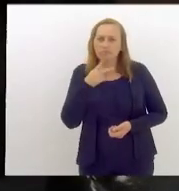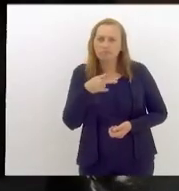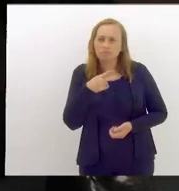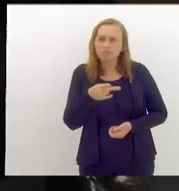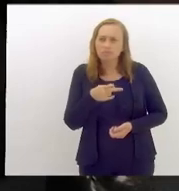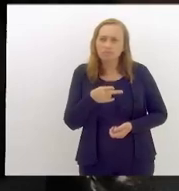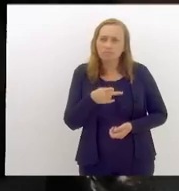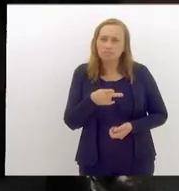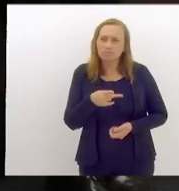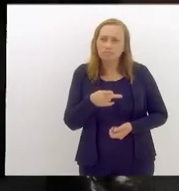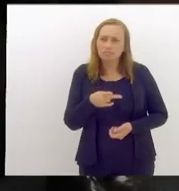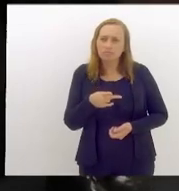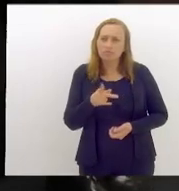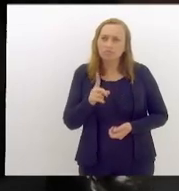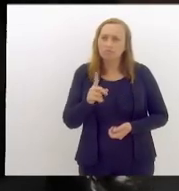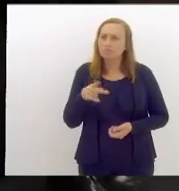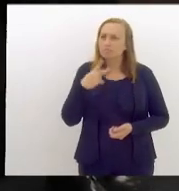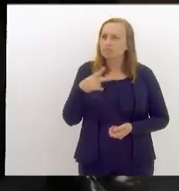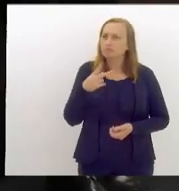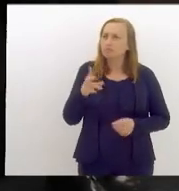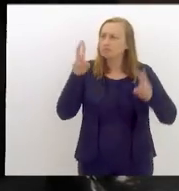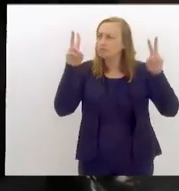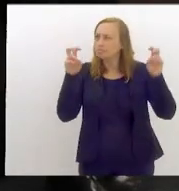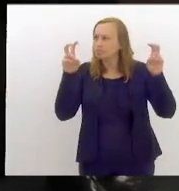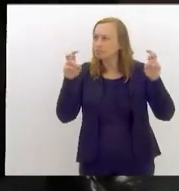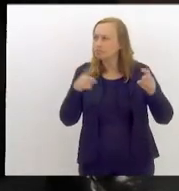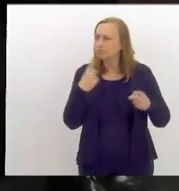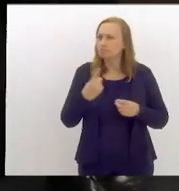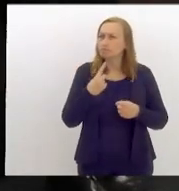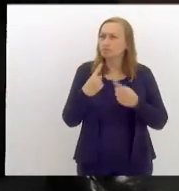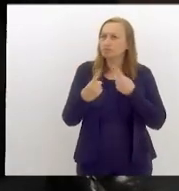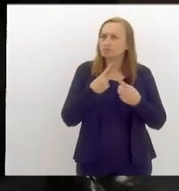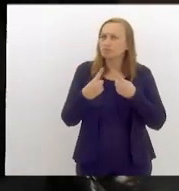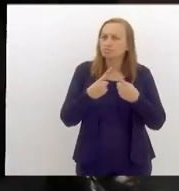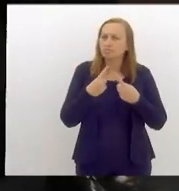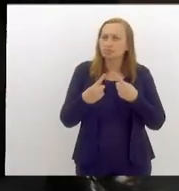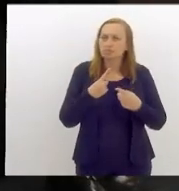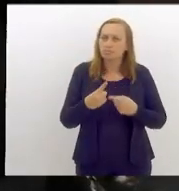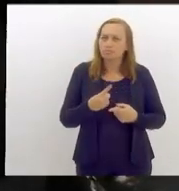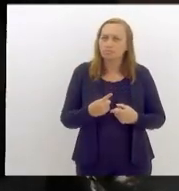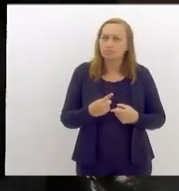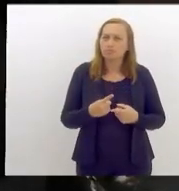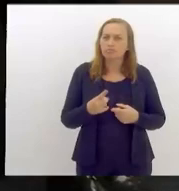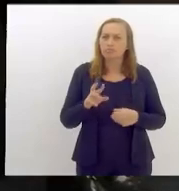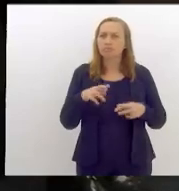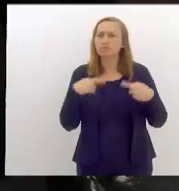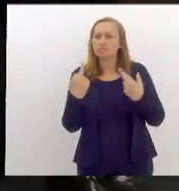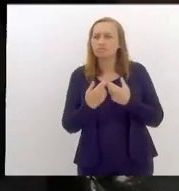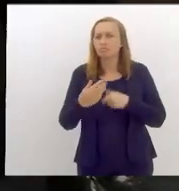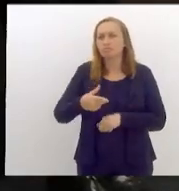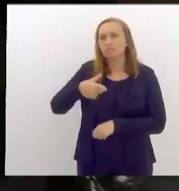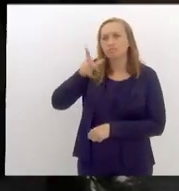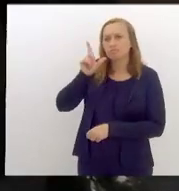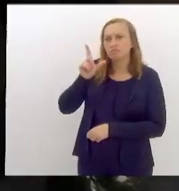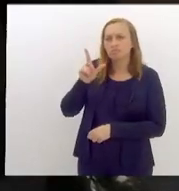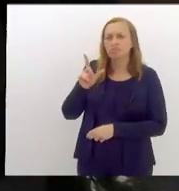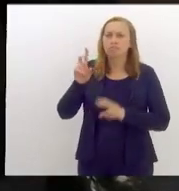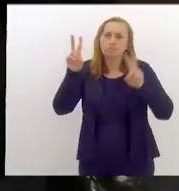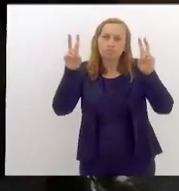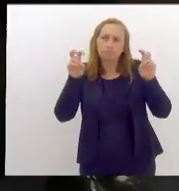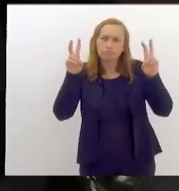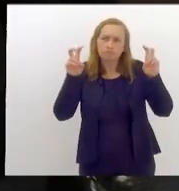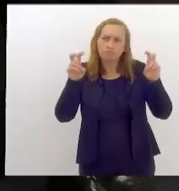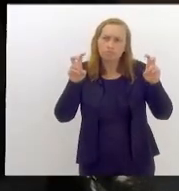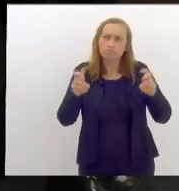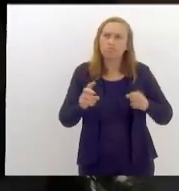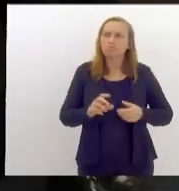não tá falando sobre a questão que nós debatemos na sessão de ontem sobre a questão da